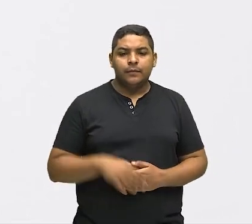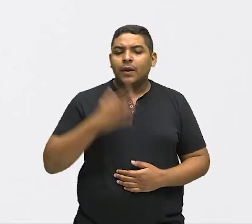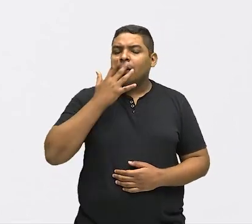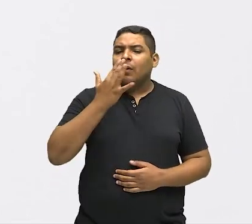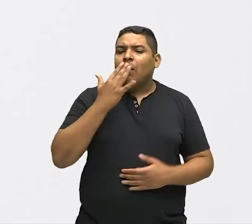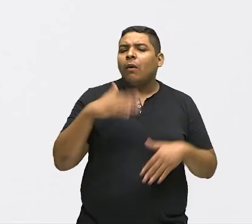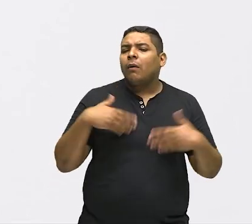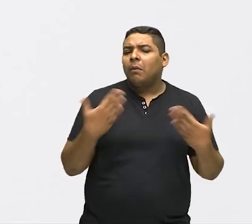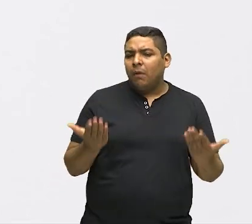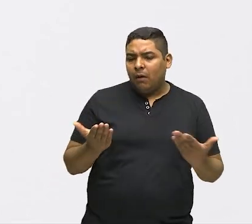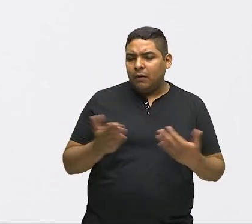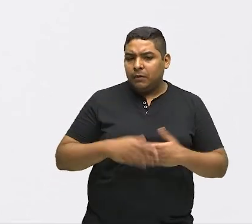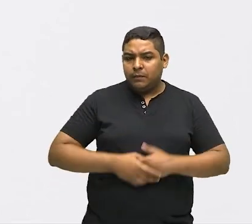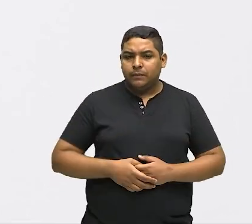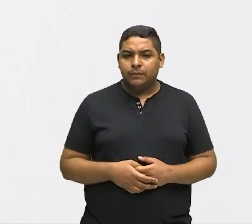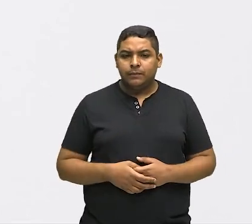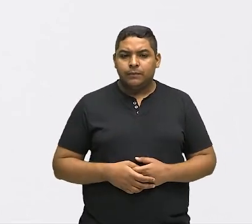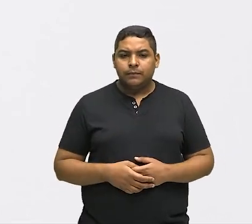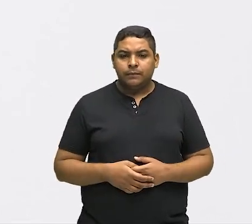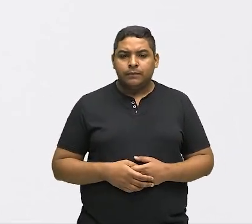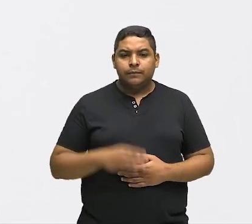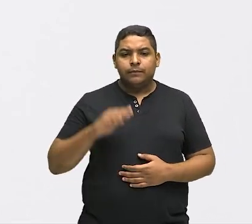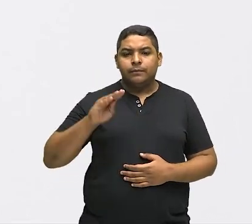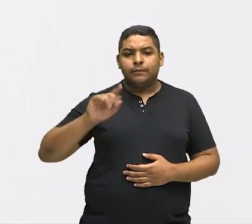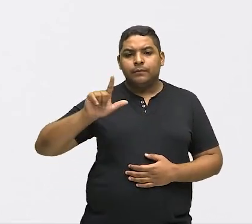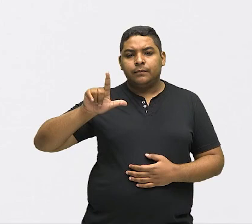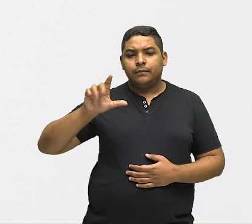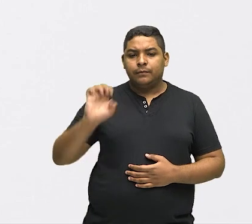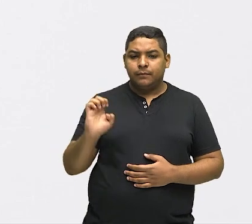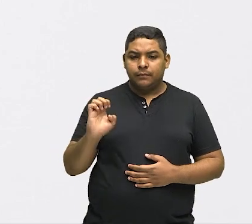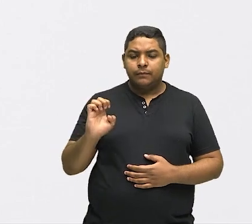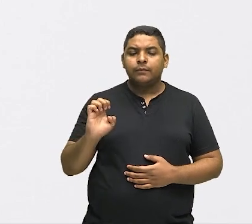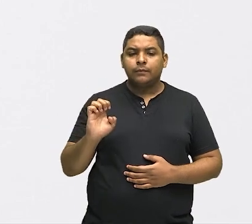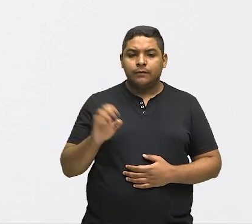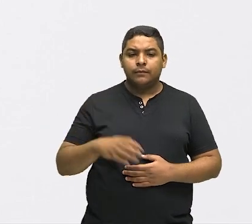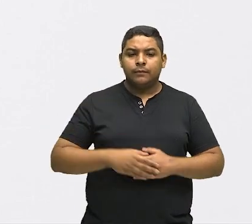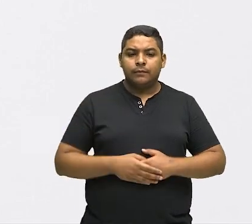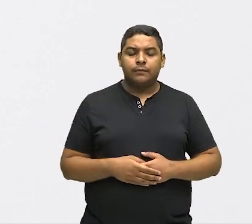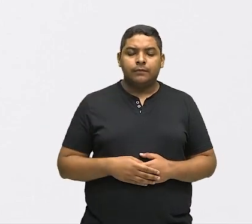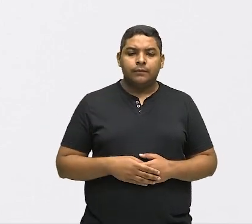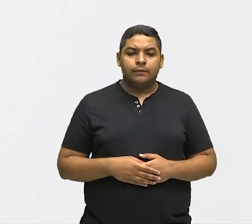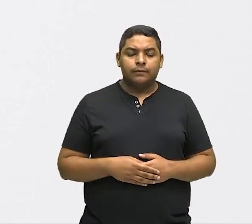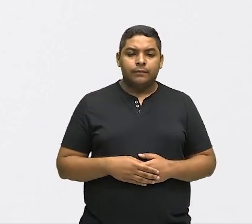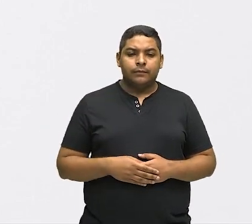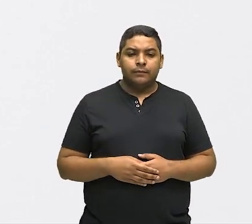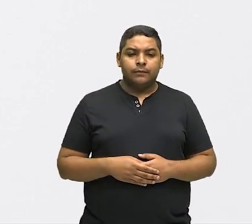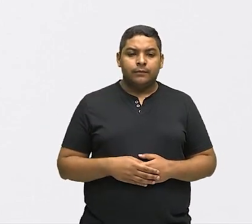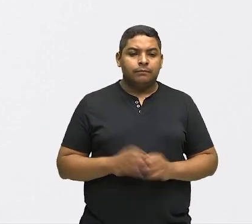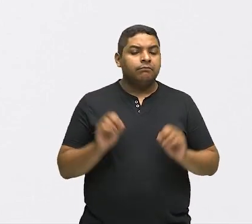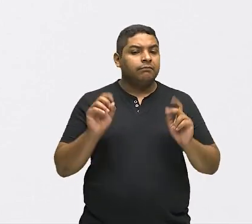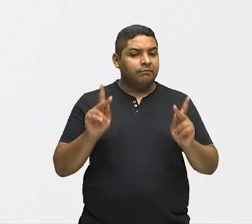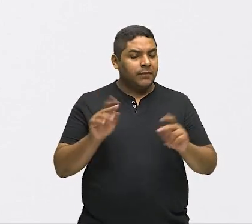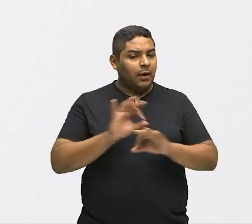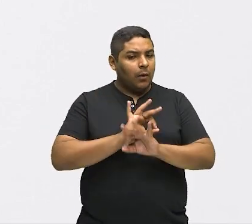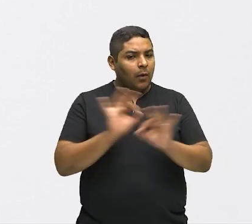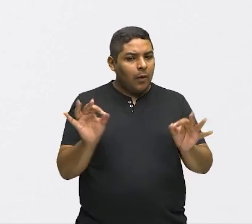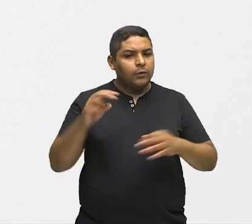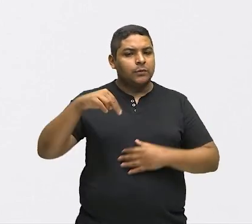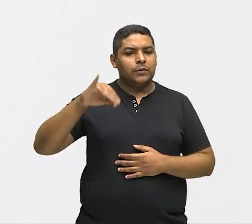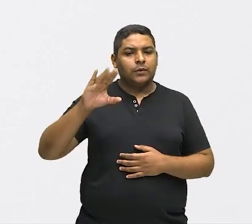What's its color? Blue. This bird is blue. Muito bem, viu, Nicole? Very